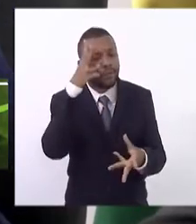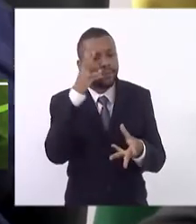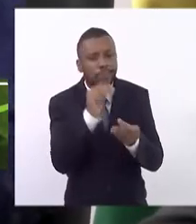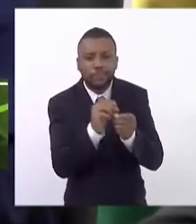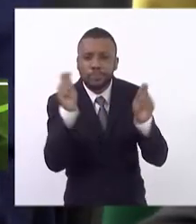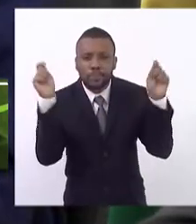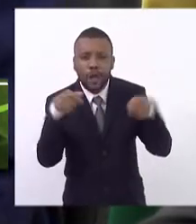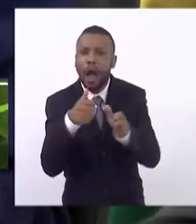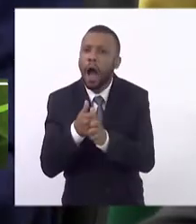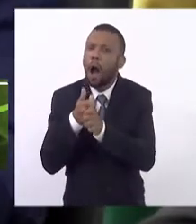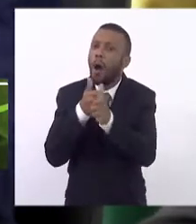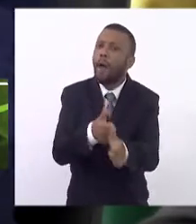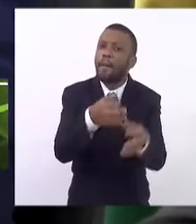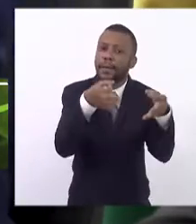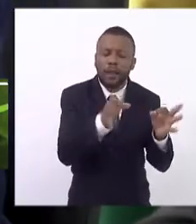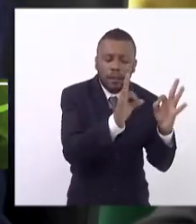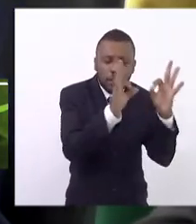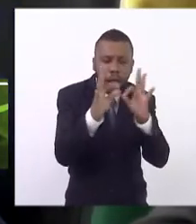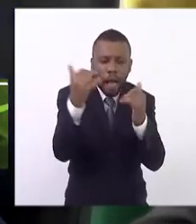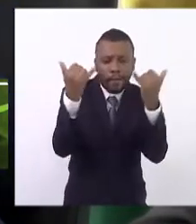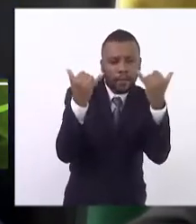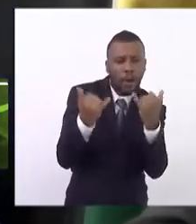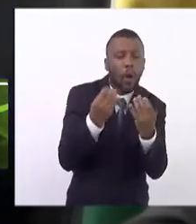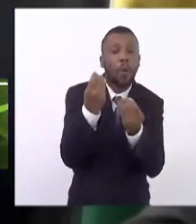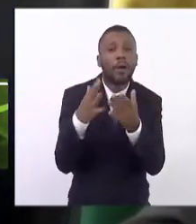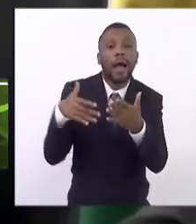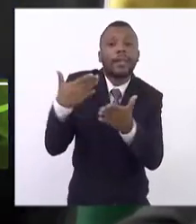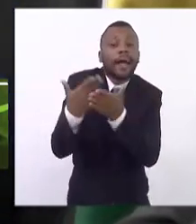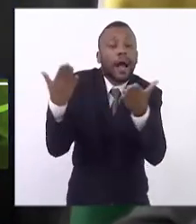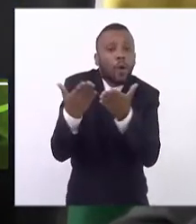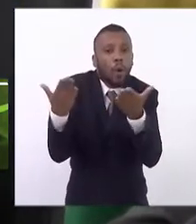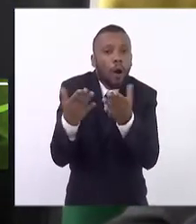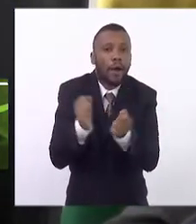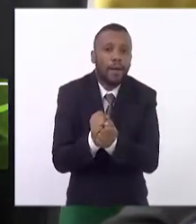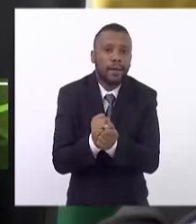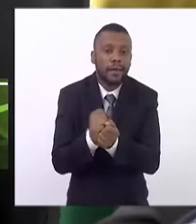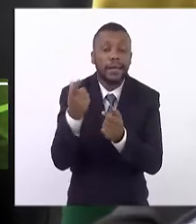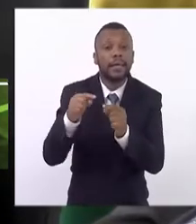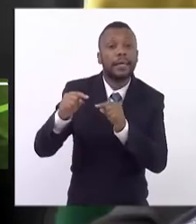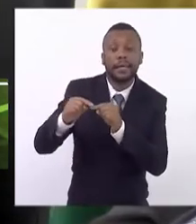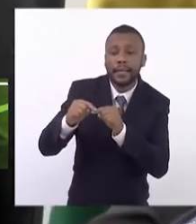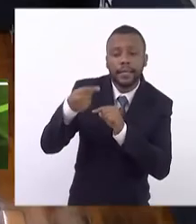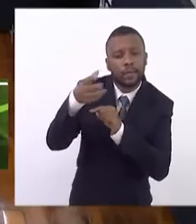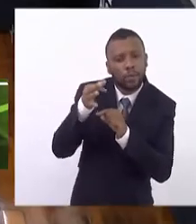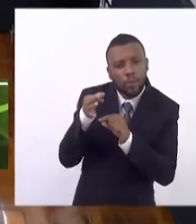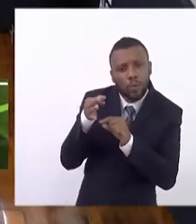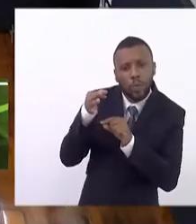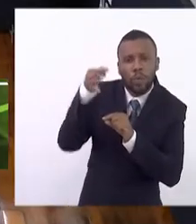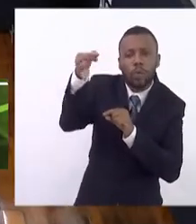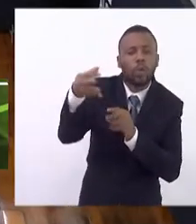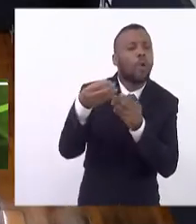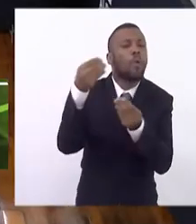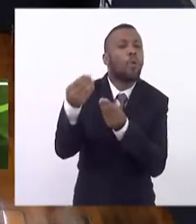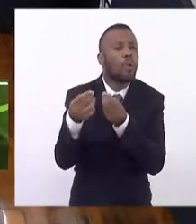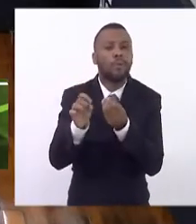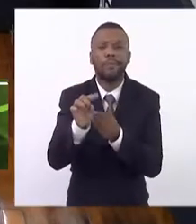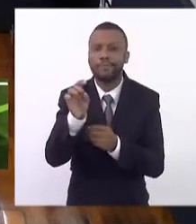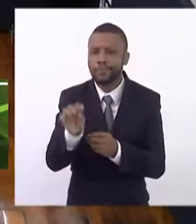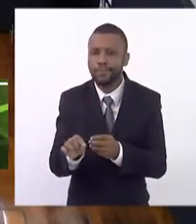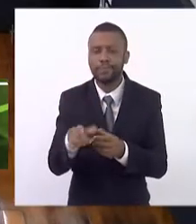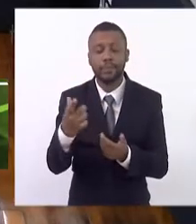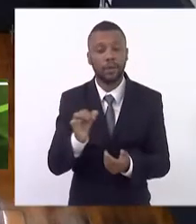como é que está sendo feita, como foi feito até agora e como que vai ser feito daqui para frente. Isso,